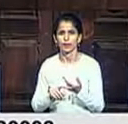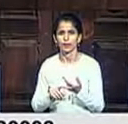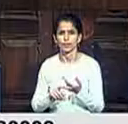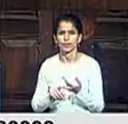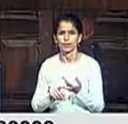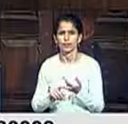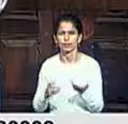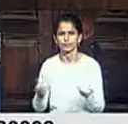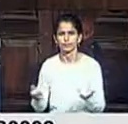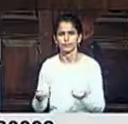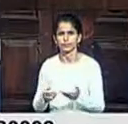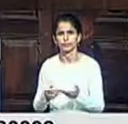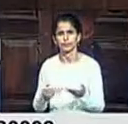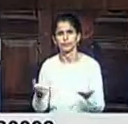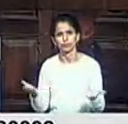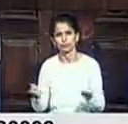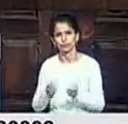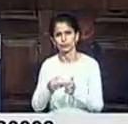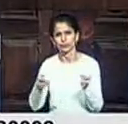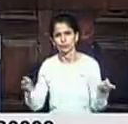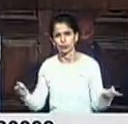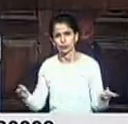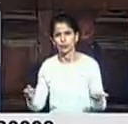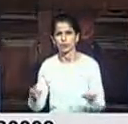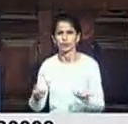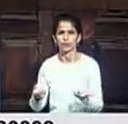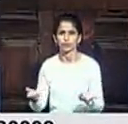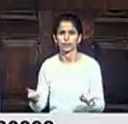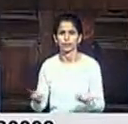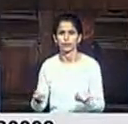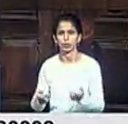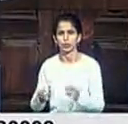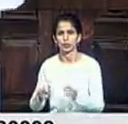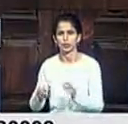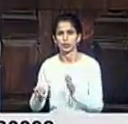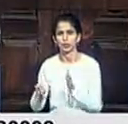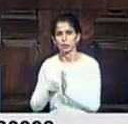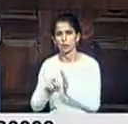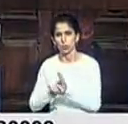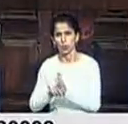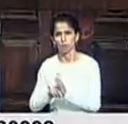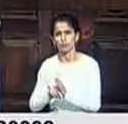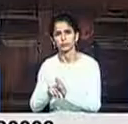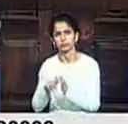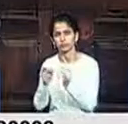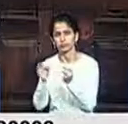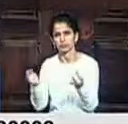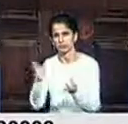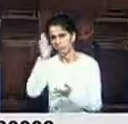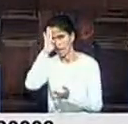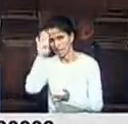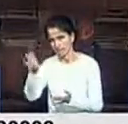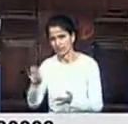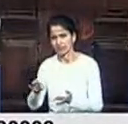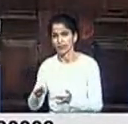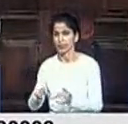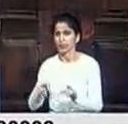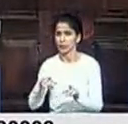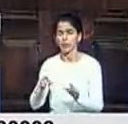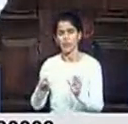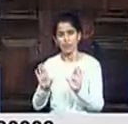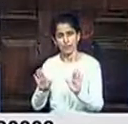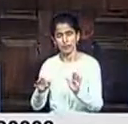peleteria e não sei quantos. Ou seja, produtos que realmente não fazem parte da cesta básica, que são de uma faixa de consumo muito